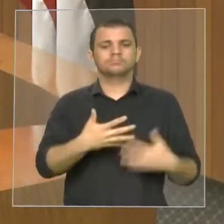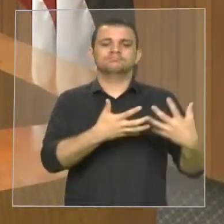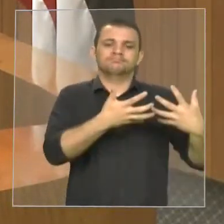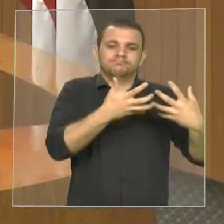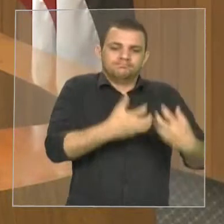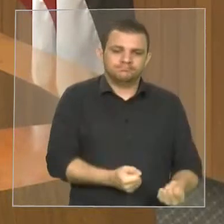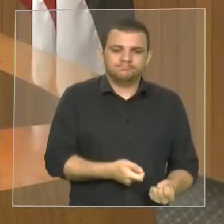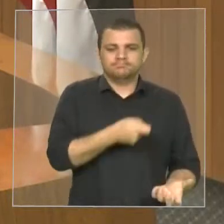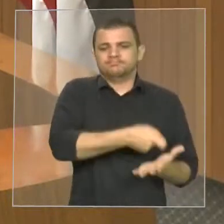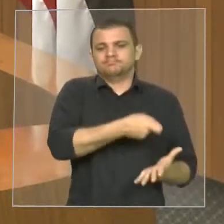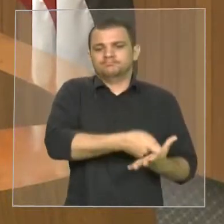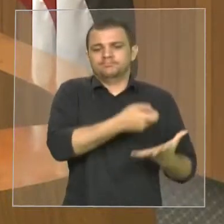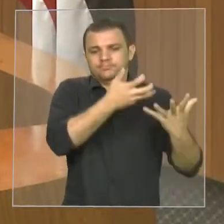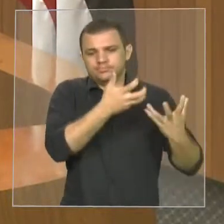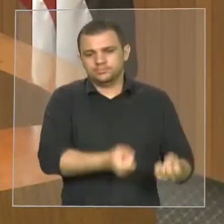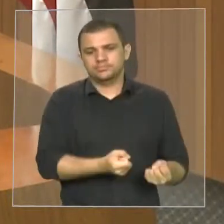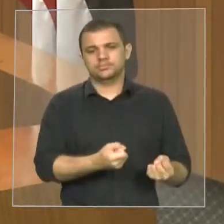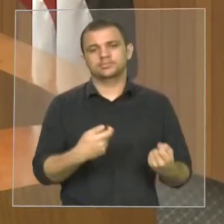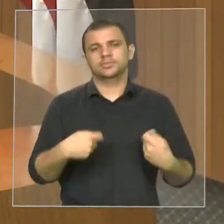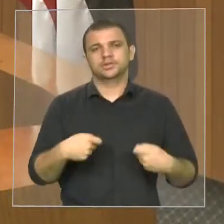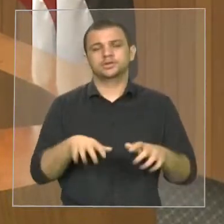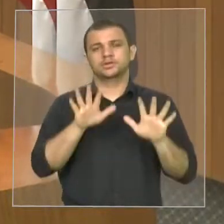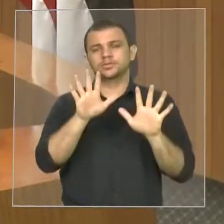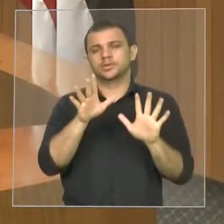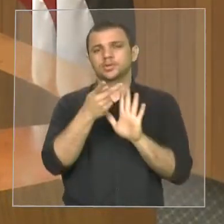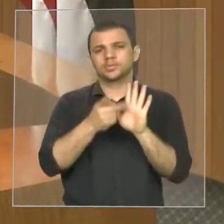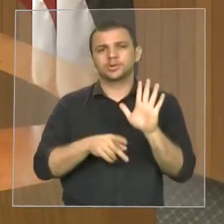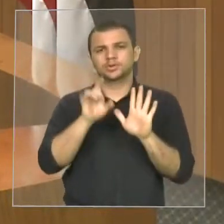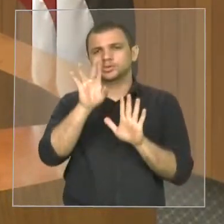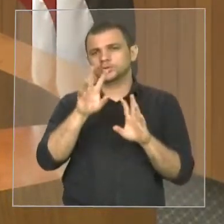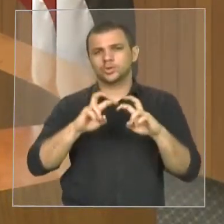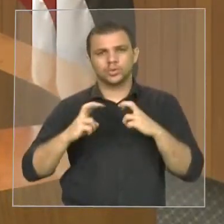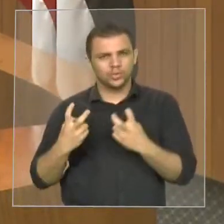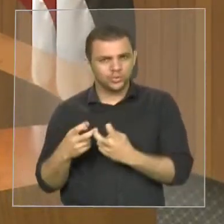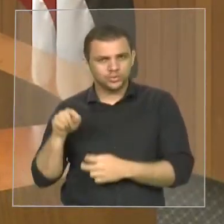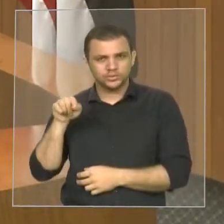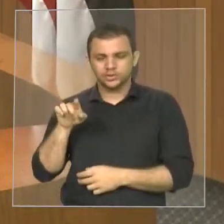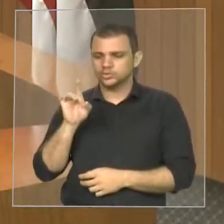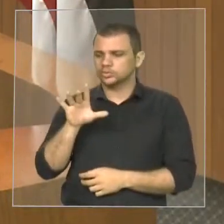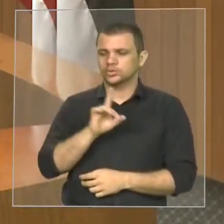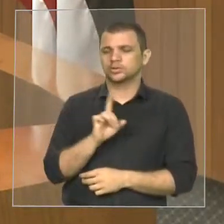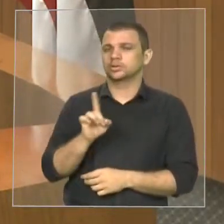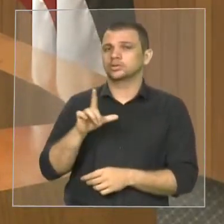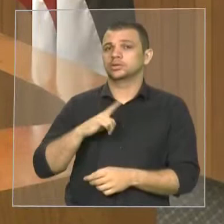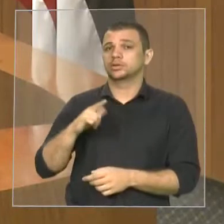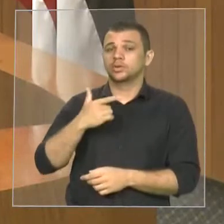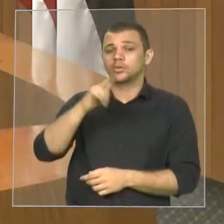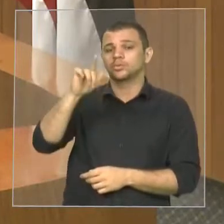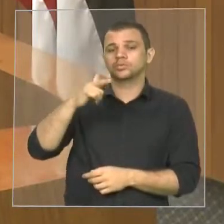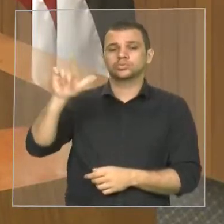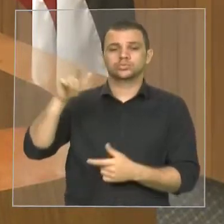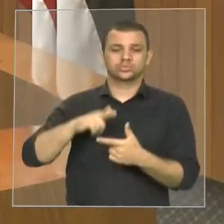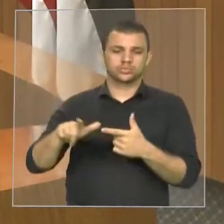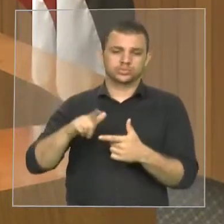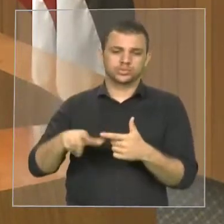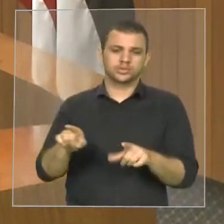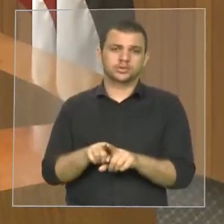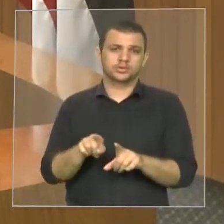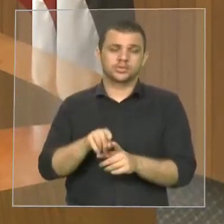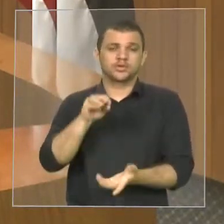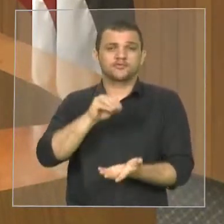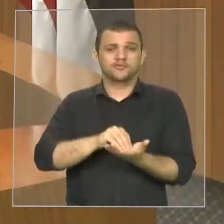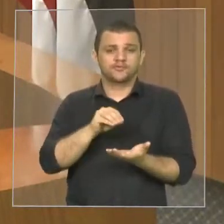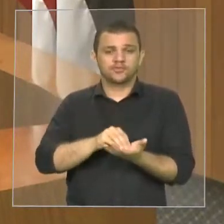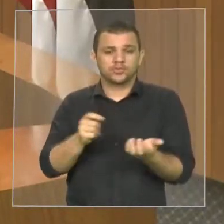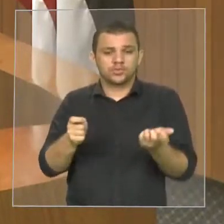Mas o projeto não se resume só ao Conselho, se resume a todas outras essas situações. A falha de competência do